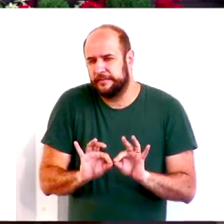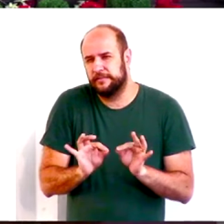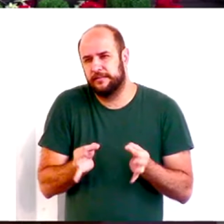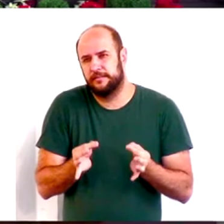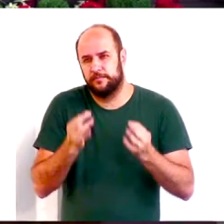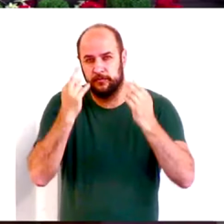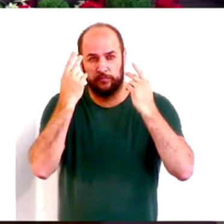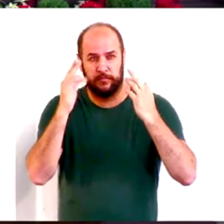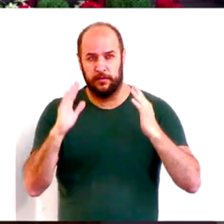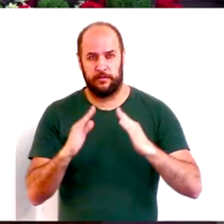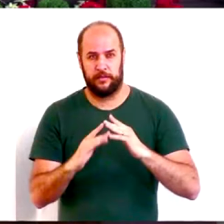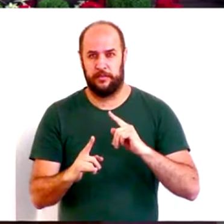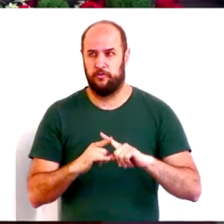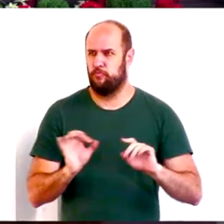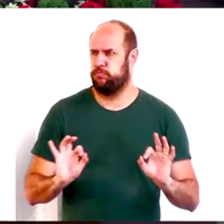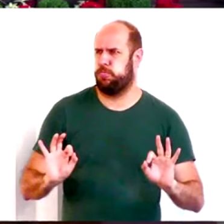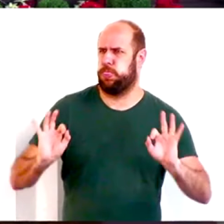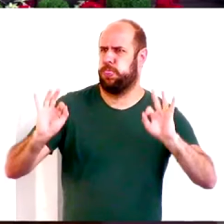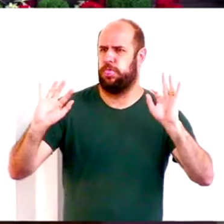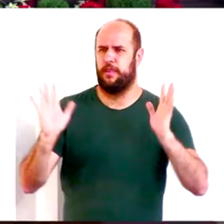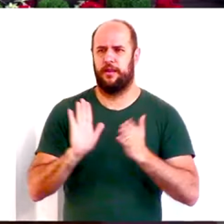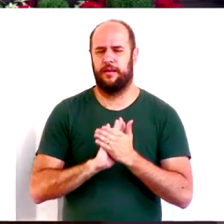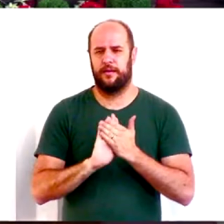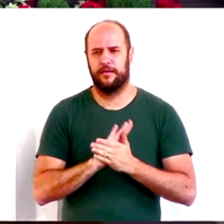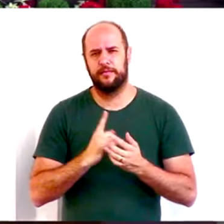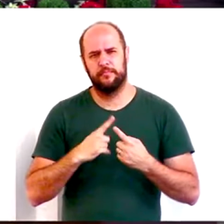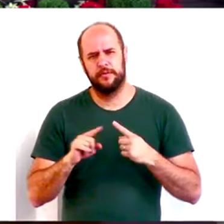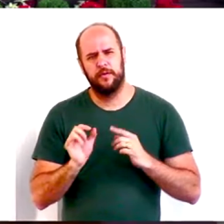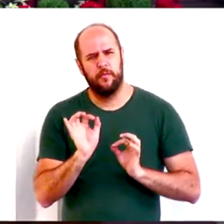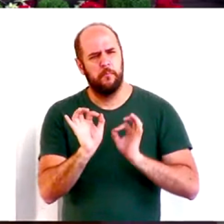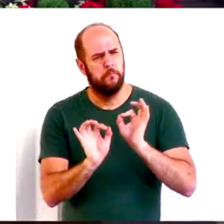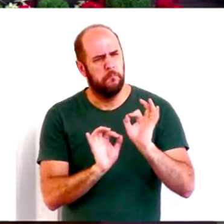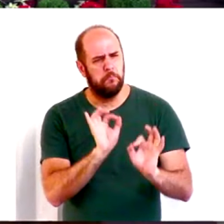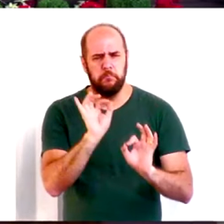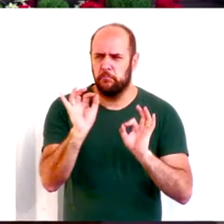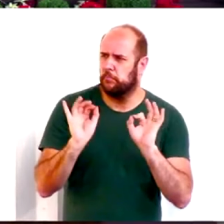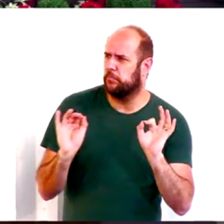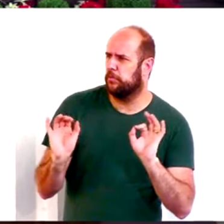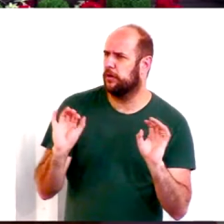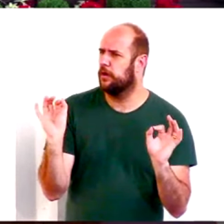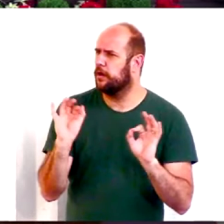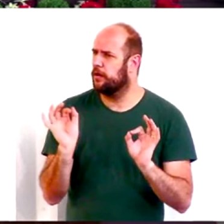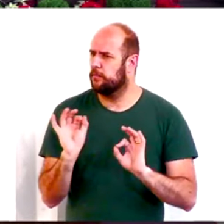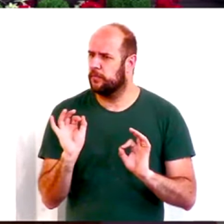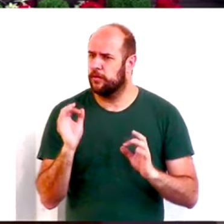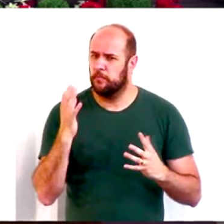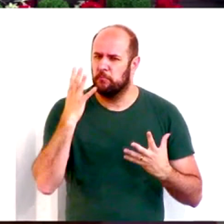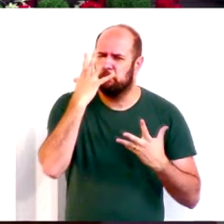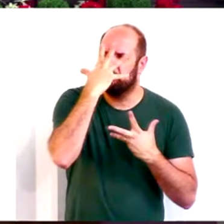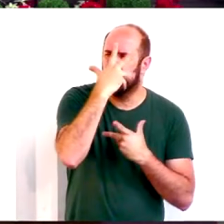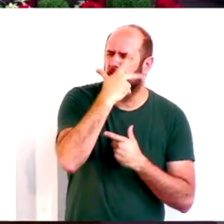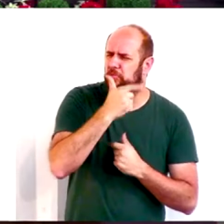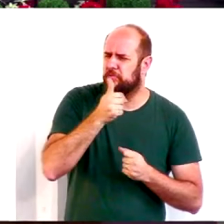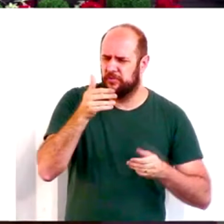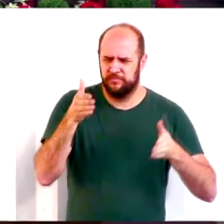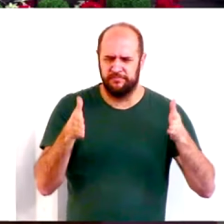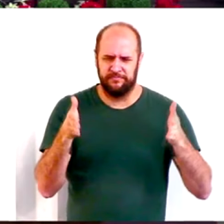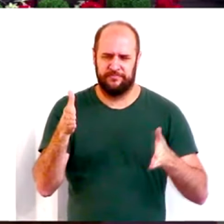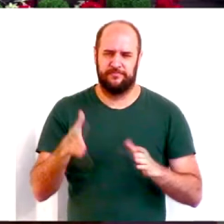da igreja sem pompas mas lembrando a beleza desse momento